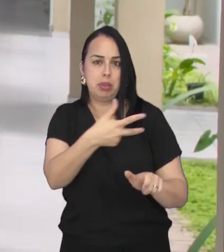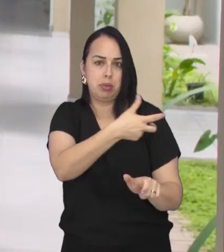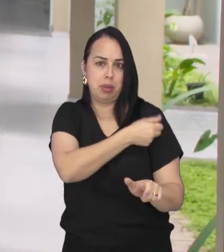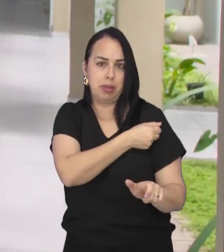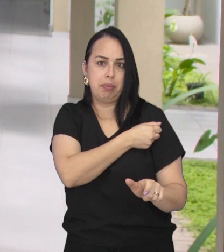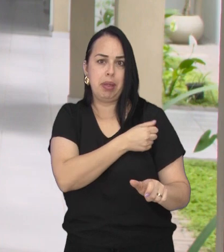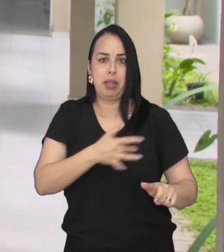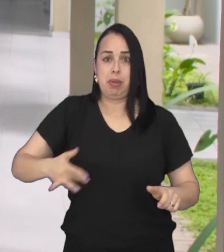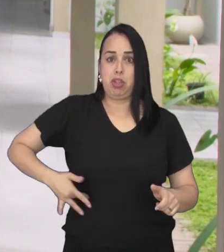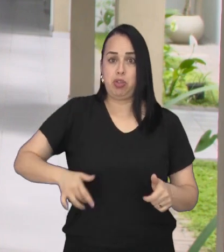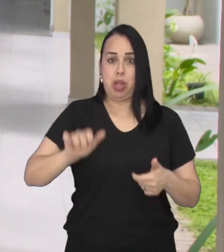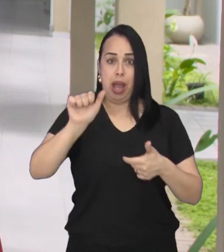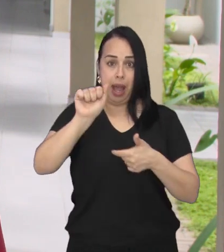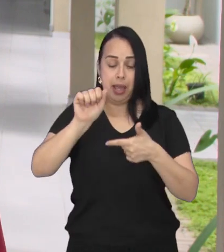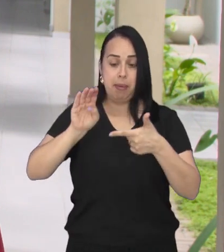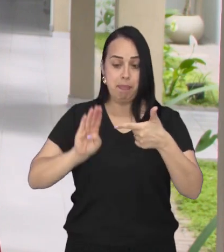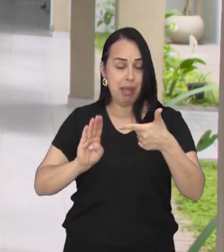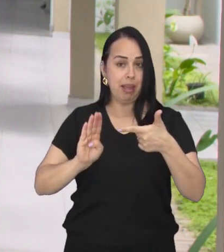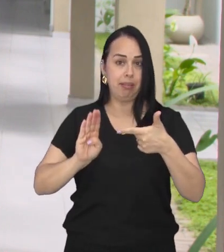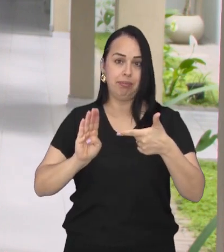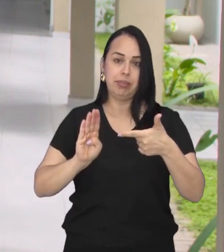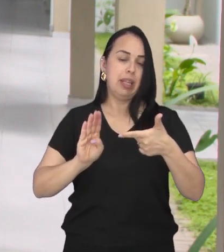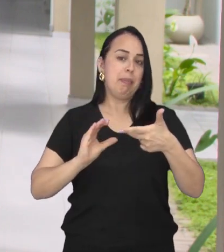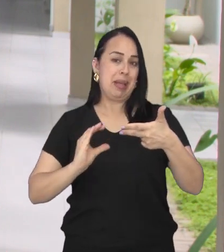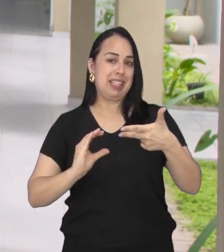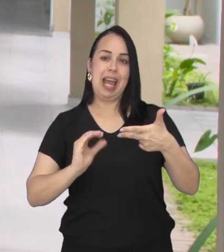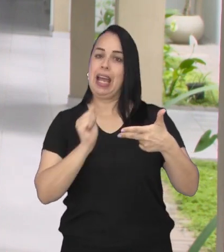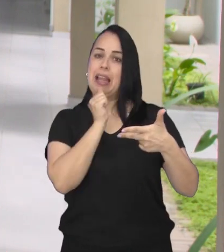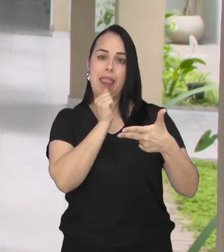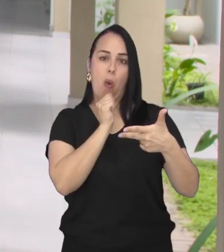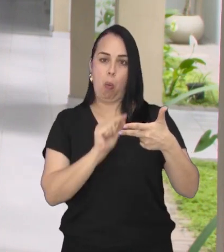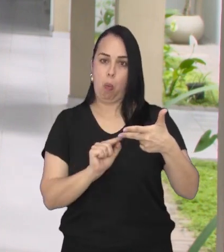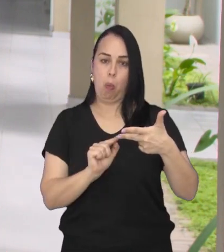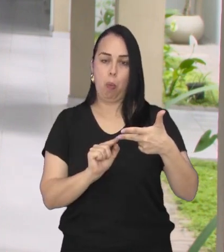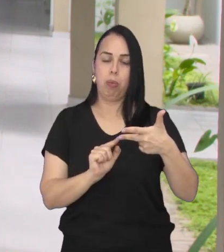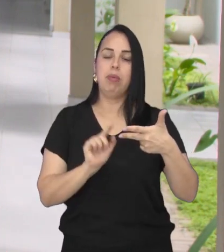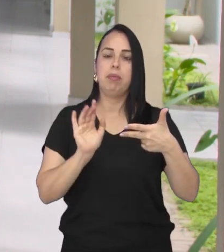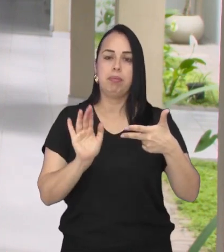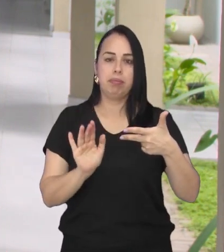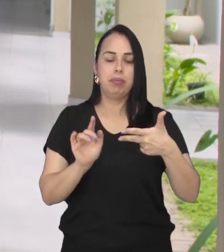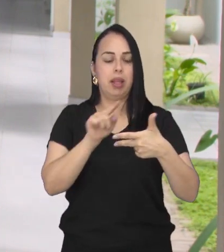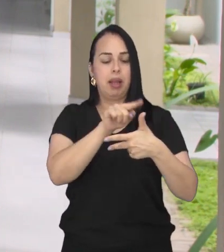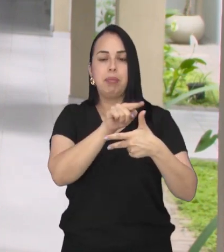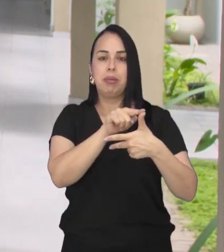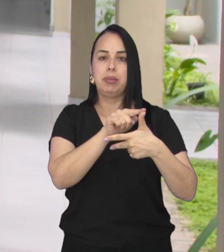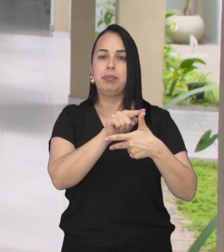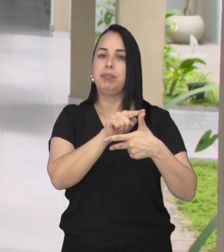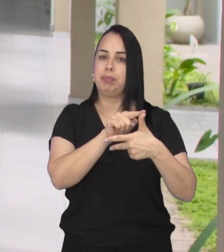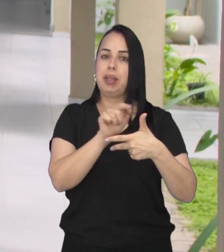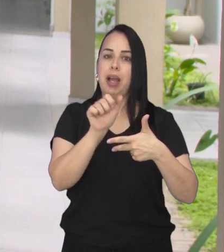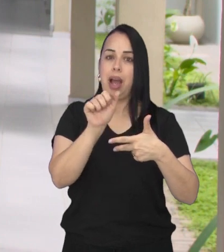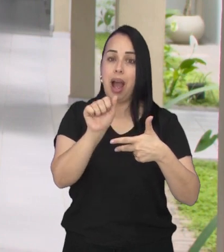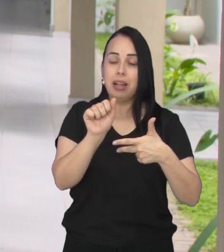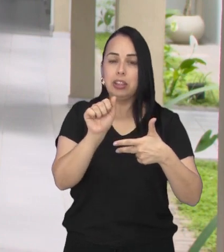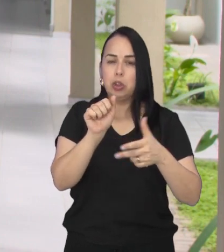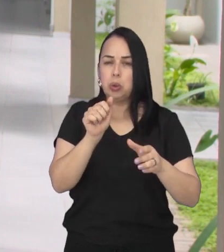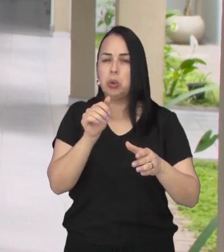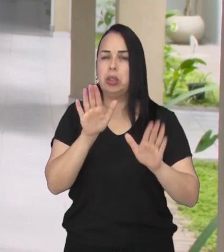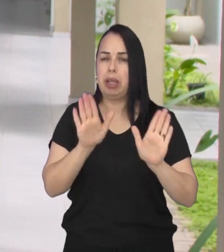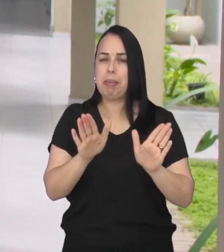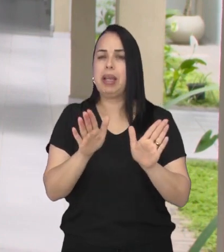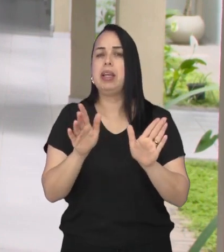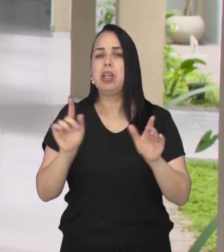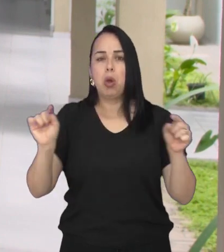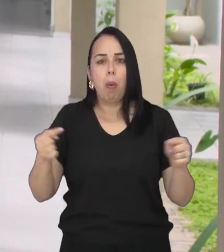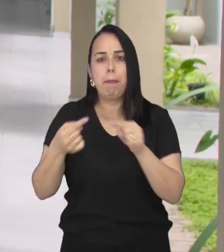para hepatite A e hepatite B A gente ainda não tem uma vacina para Hepatite C especificamente na hepatite A a partir do momento que